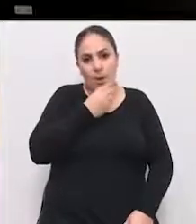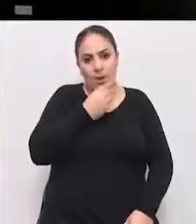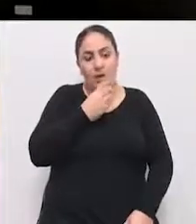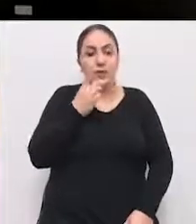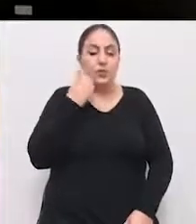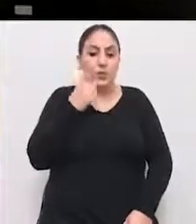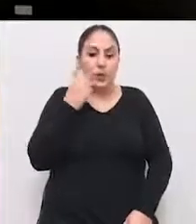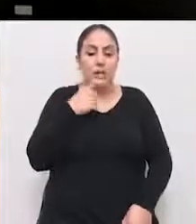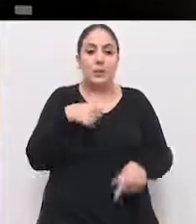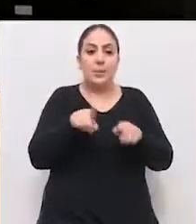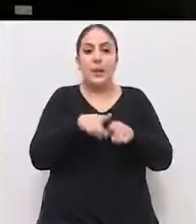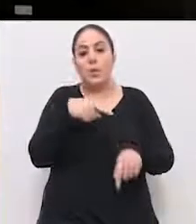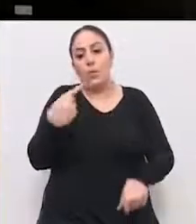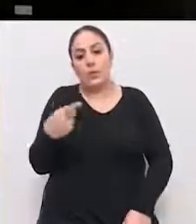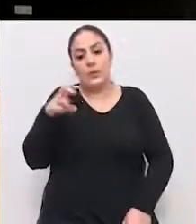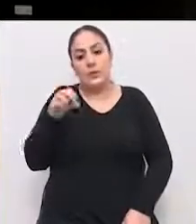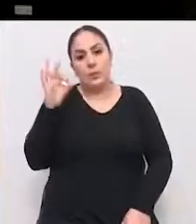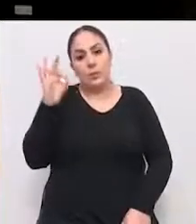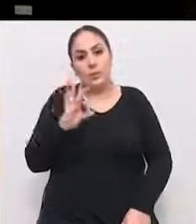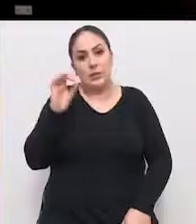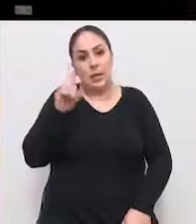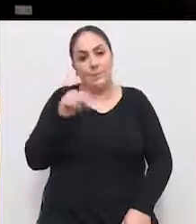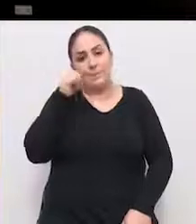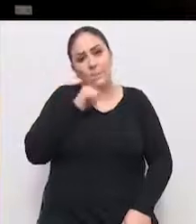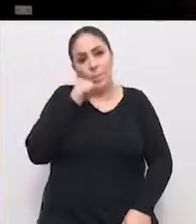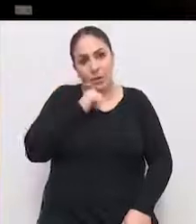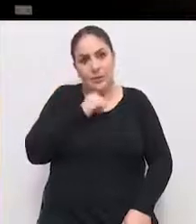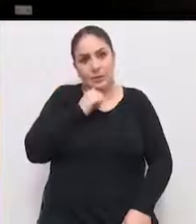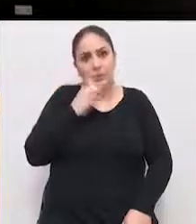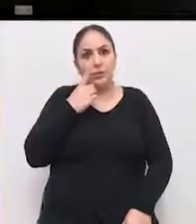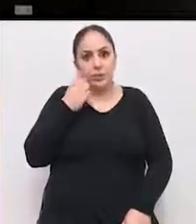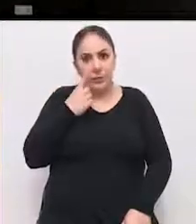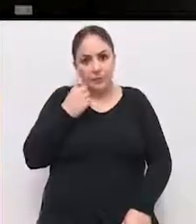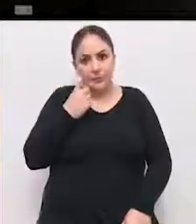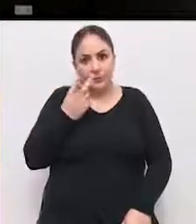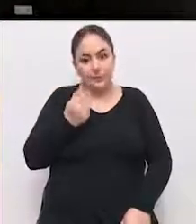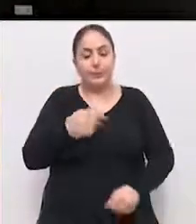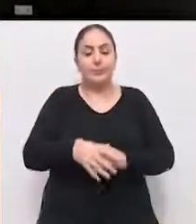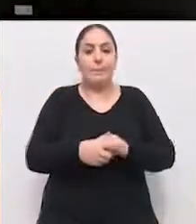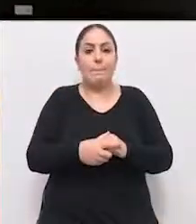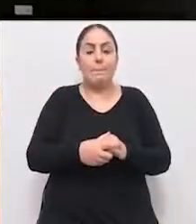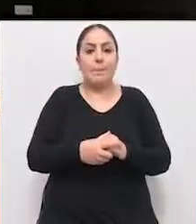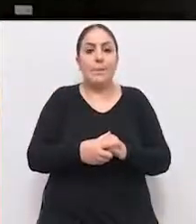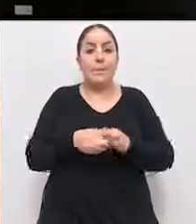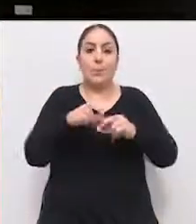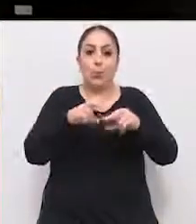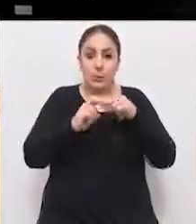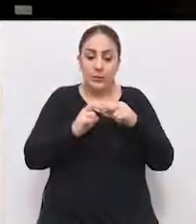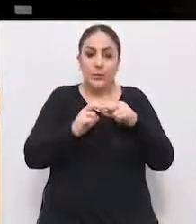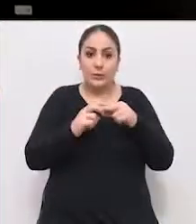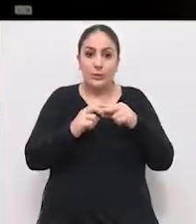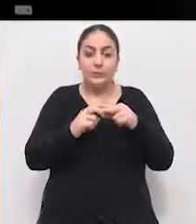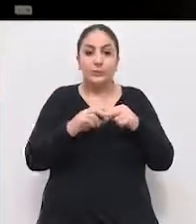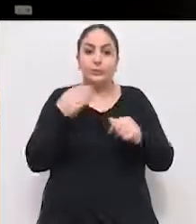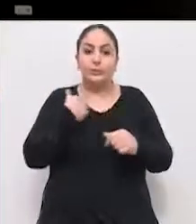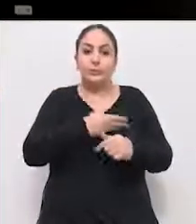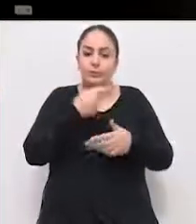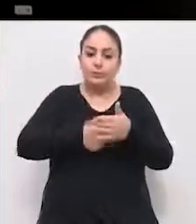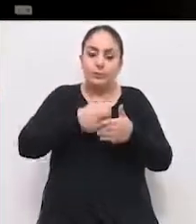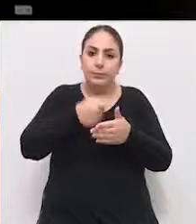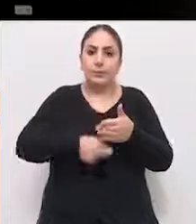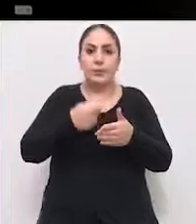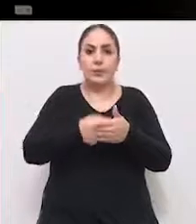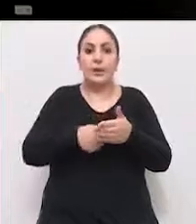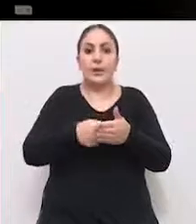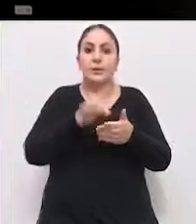sejam homens advogados e o resto, 50%, sejam mulheres advogadas. Com isso,